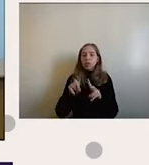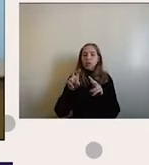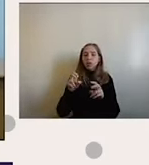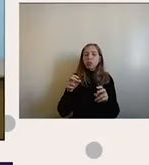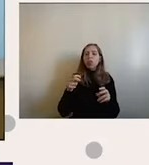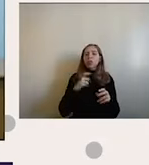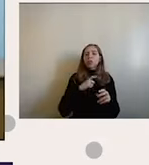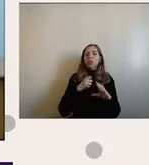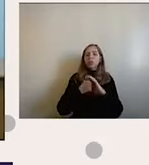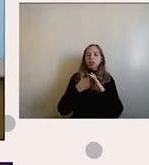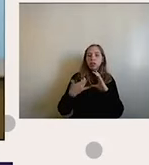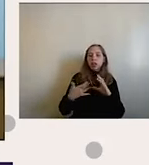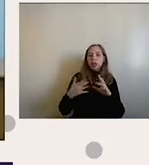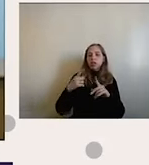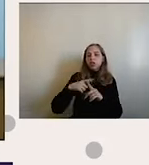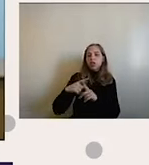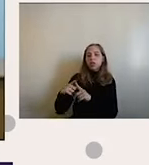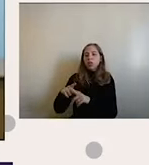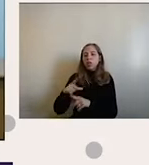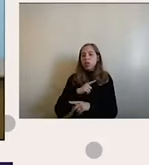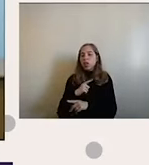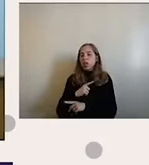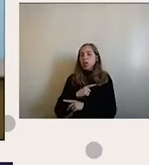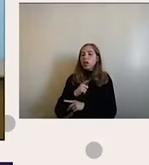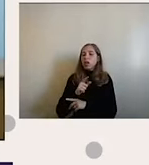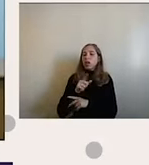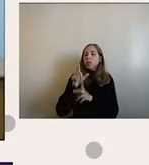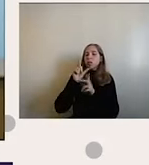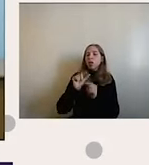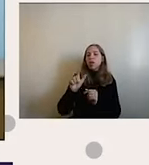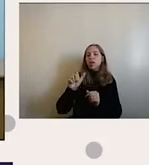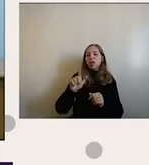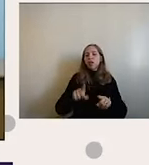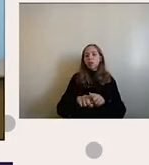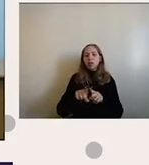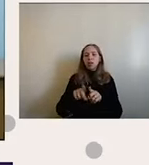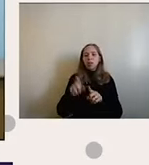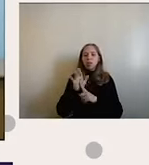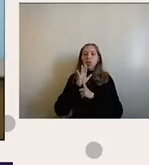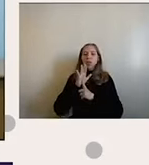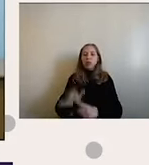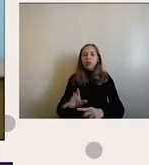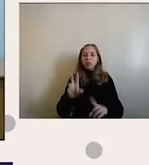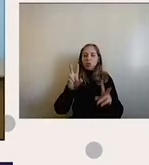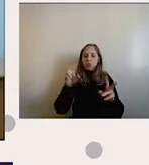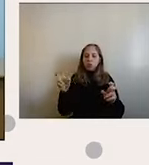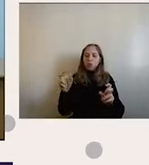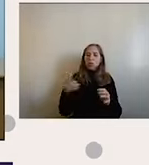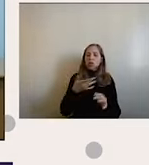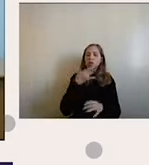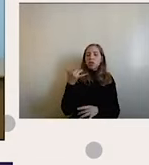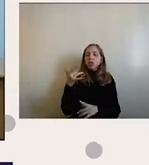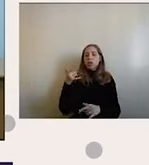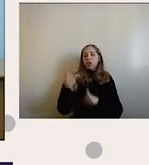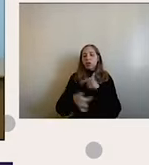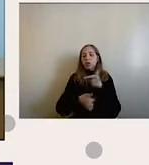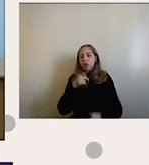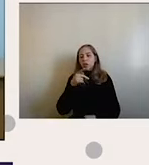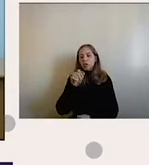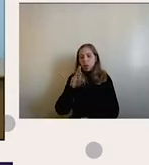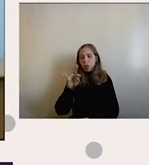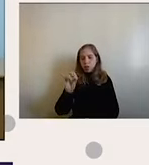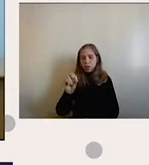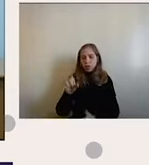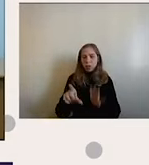vasta literatura que mostra que foi uma ferramenta que eu até digo, facilitou o trabalho do perito, porque ali ele tem uma lei que ele vai dizer se não é, que